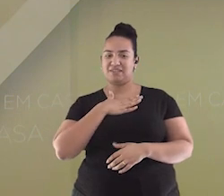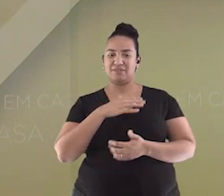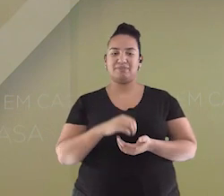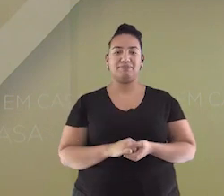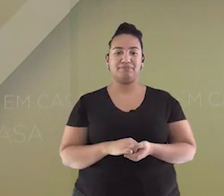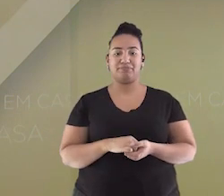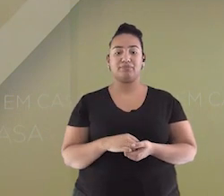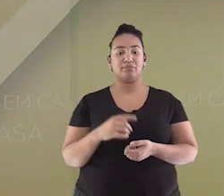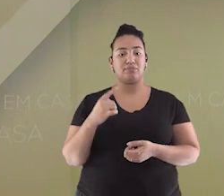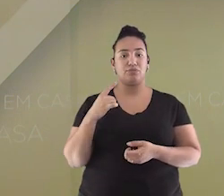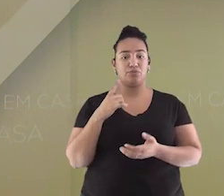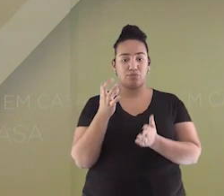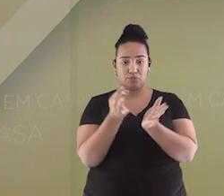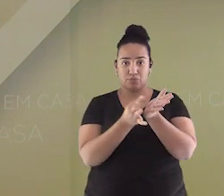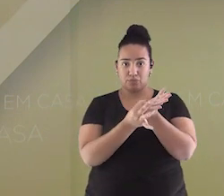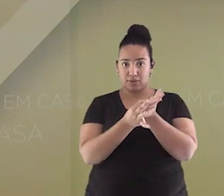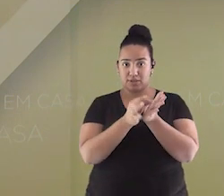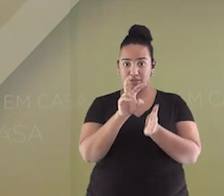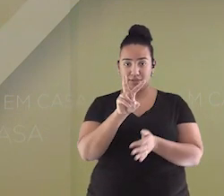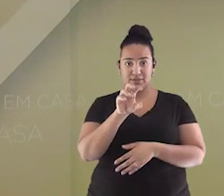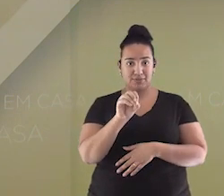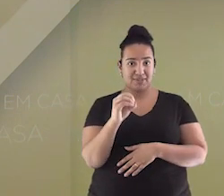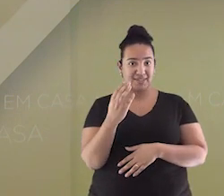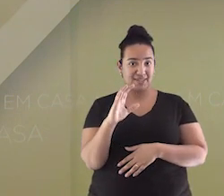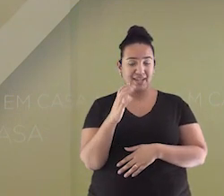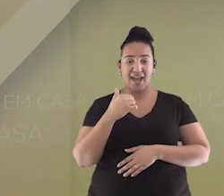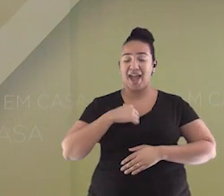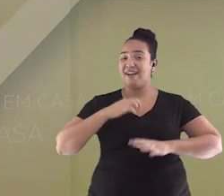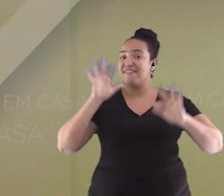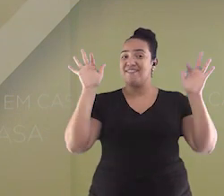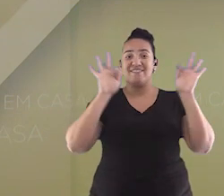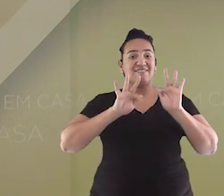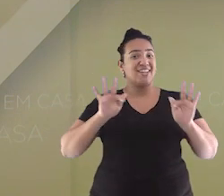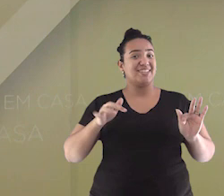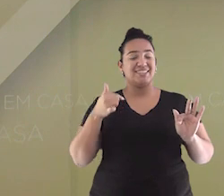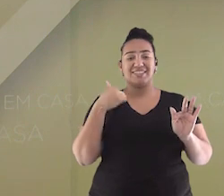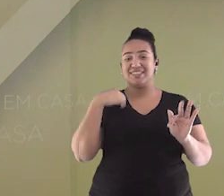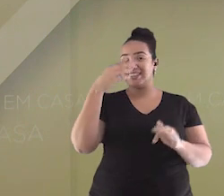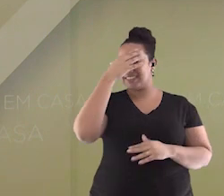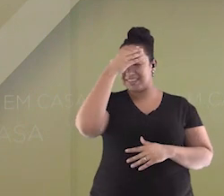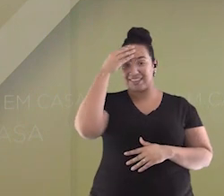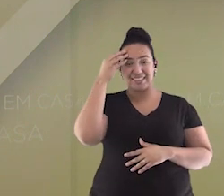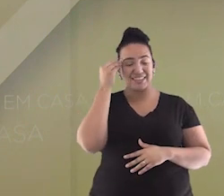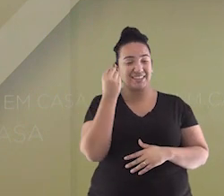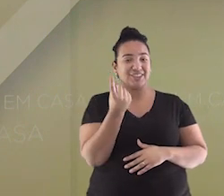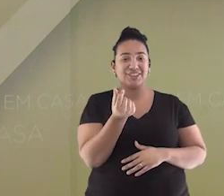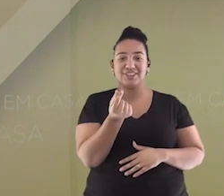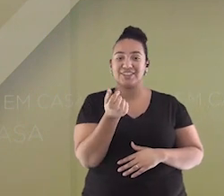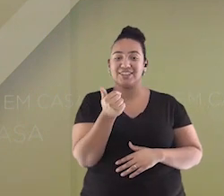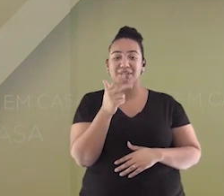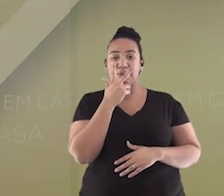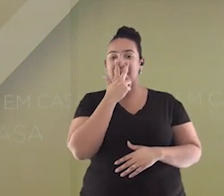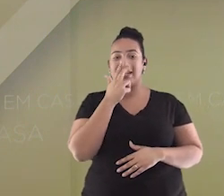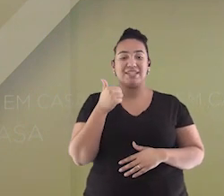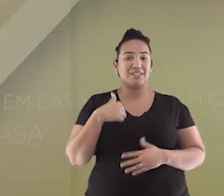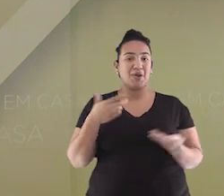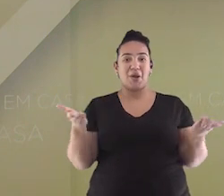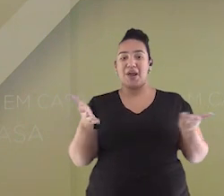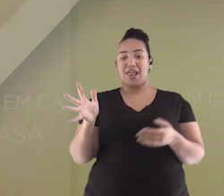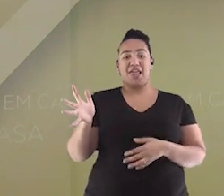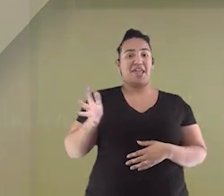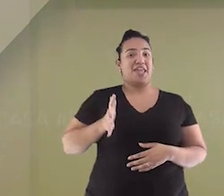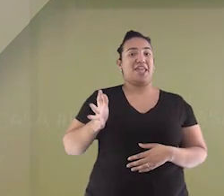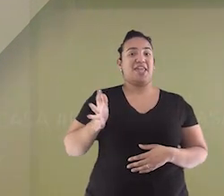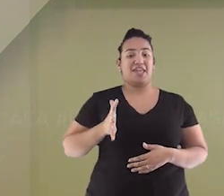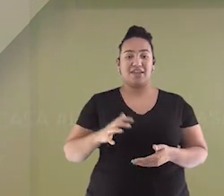E eles estavam em moedinhas de 50 centavos. Eu fiquei tão feliz, eu tinha esquecido daquele dinheiro e quando eu achei, parecia que eu tinha ficado